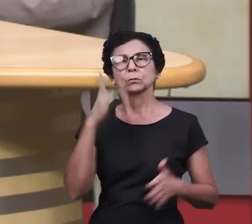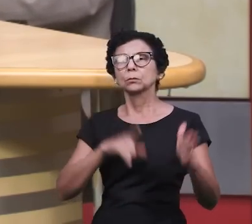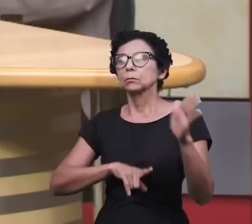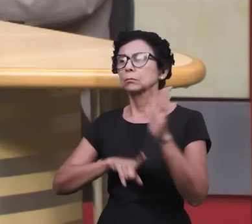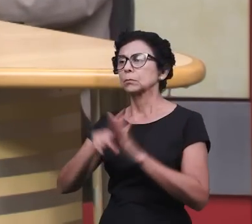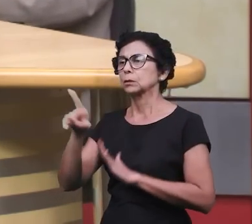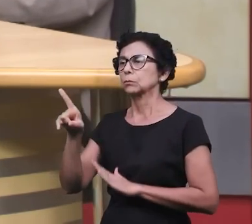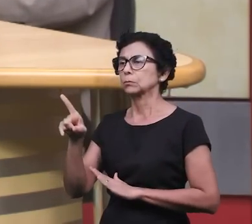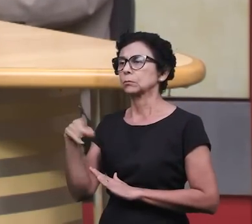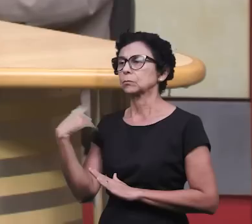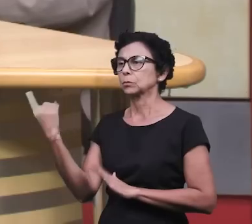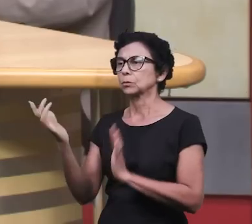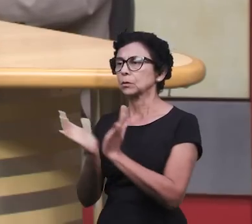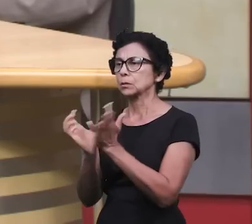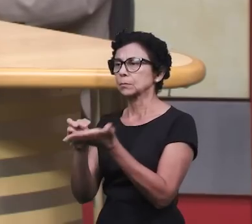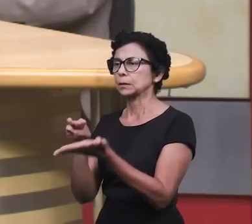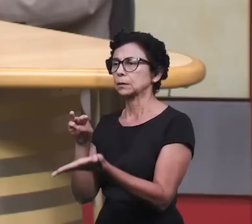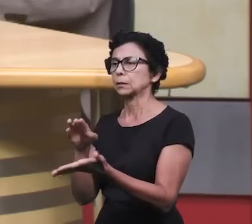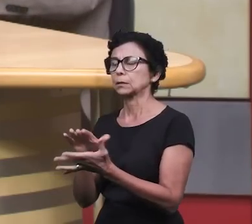para nós.